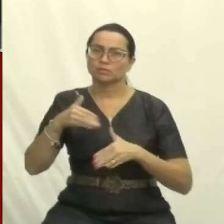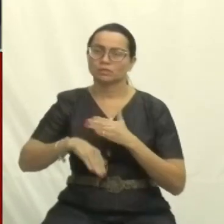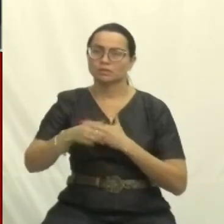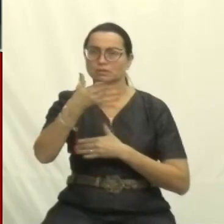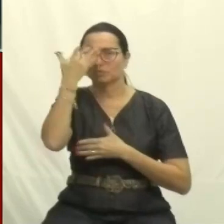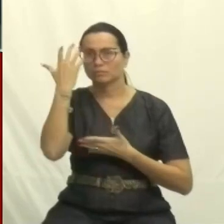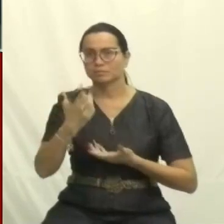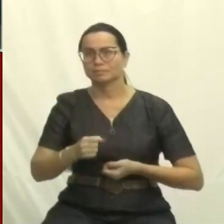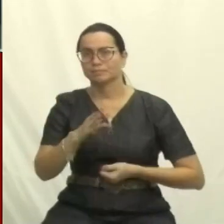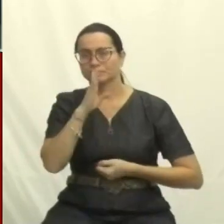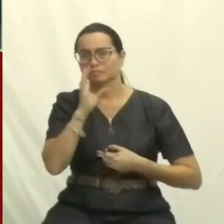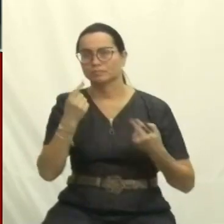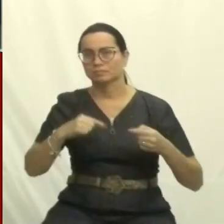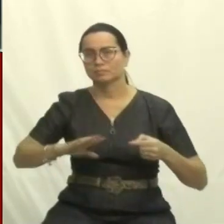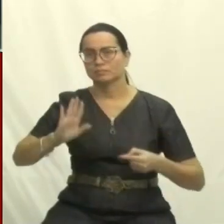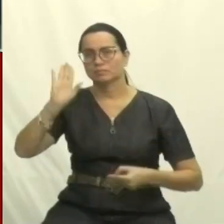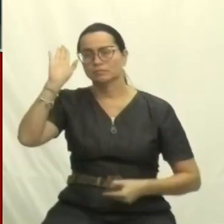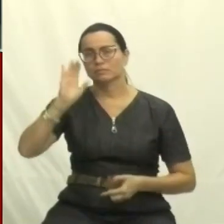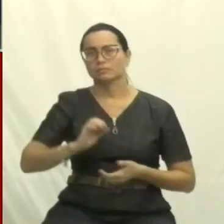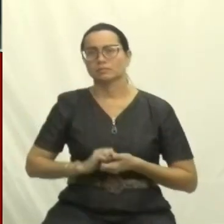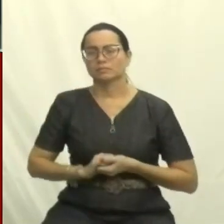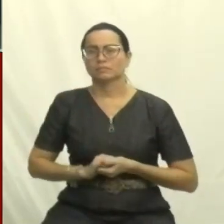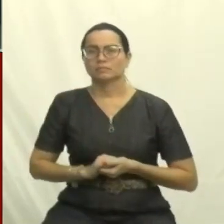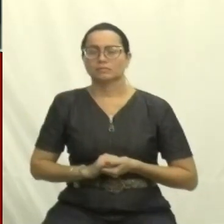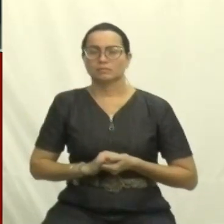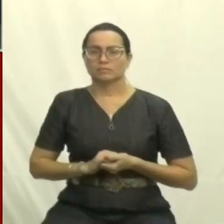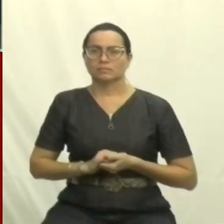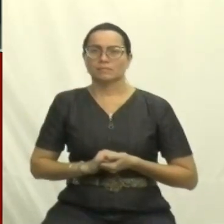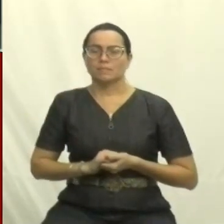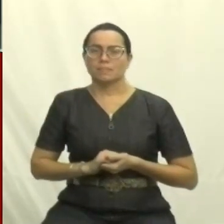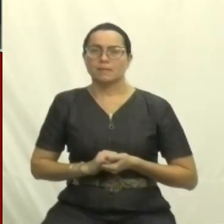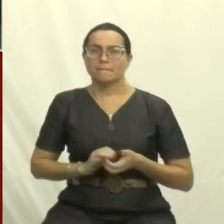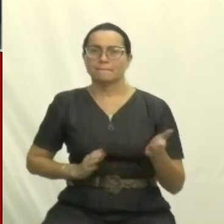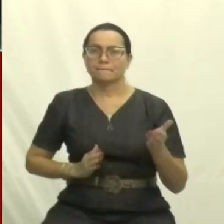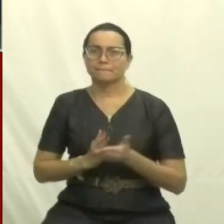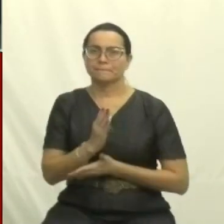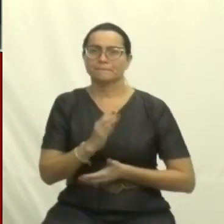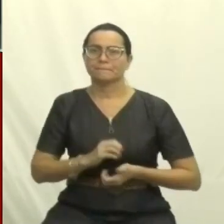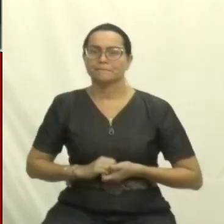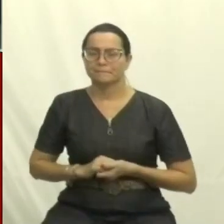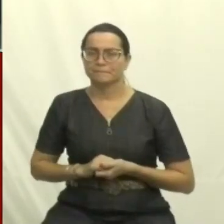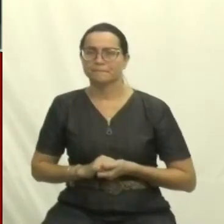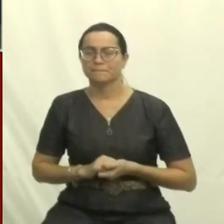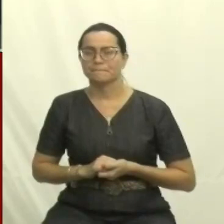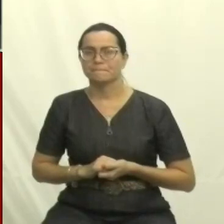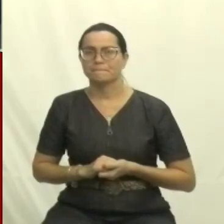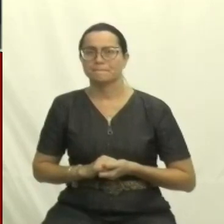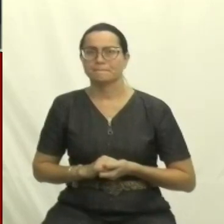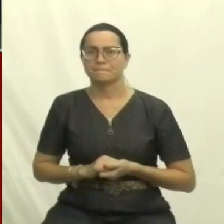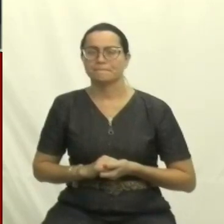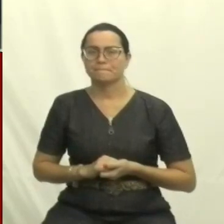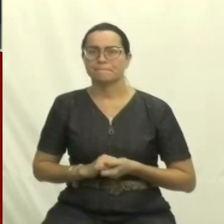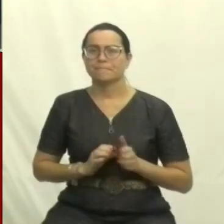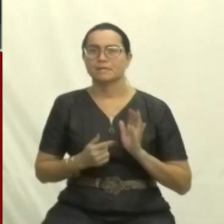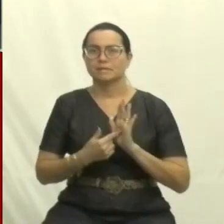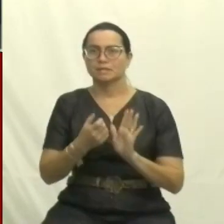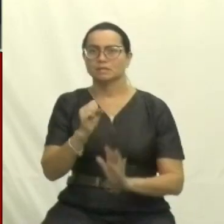em votação. Os favoráveis permaneçam como estão e os contrários se manifestem. Aprovado por unanimidade.